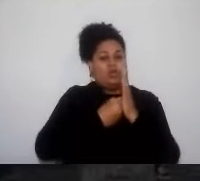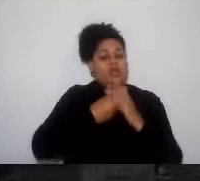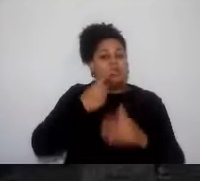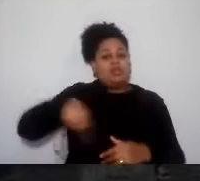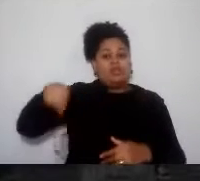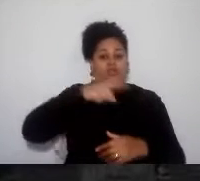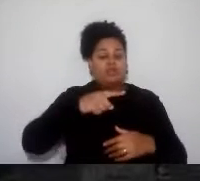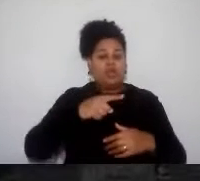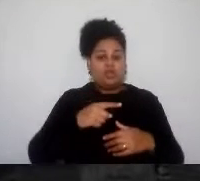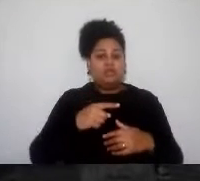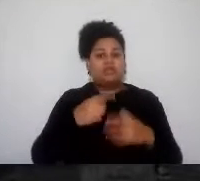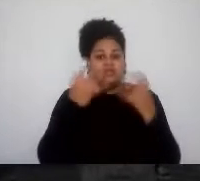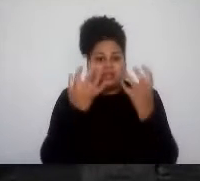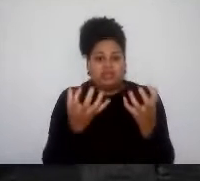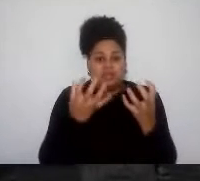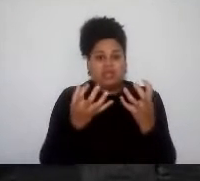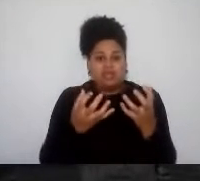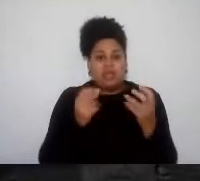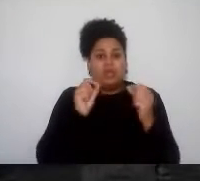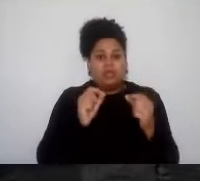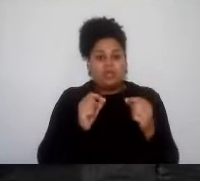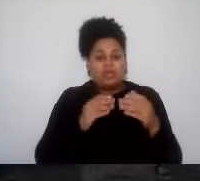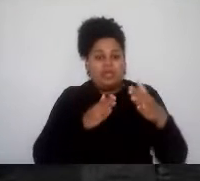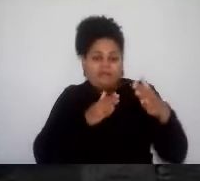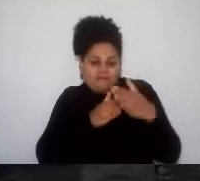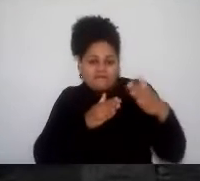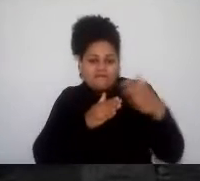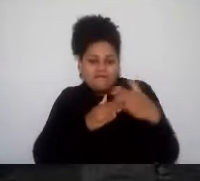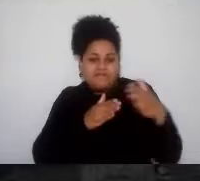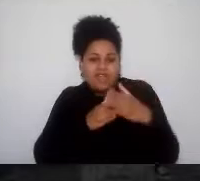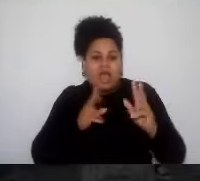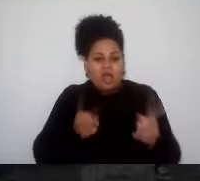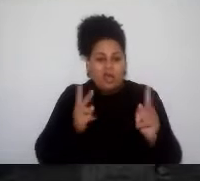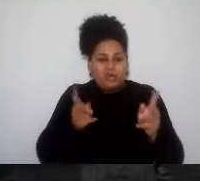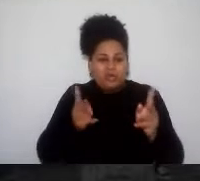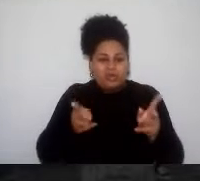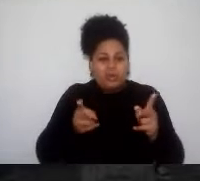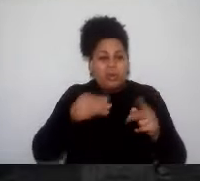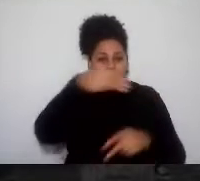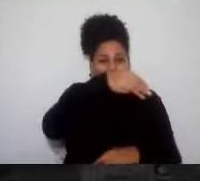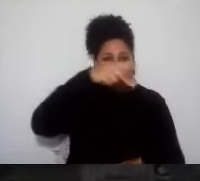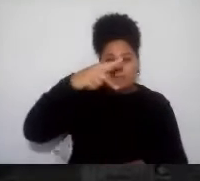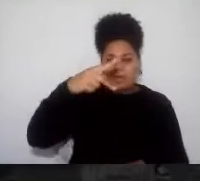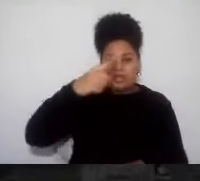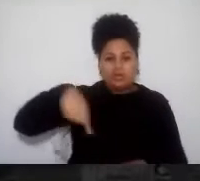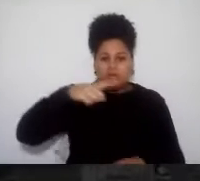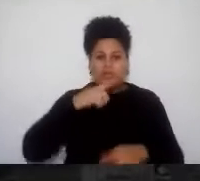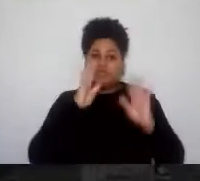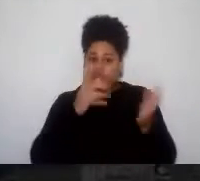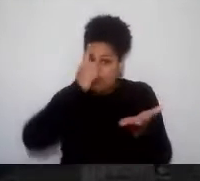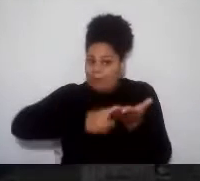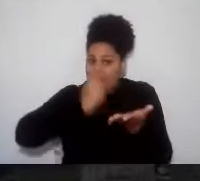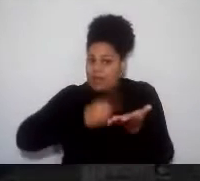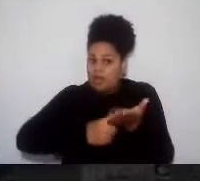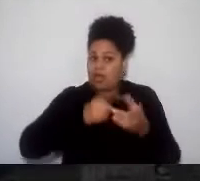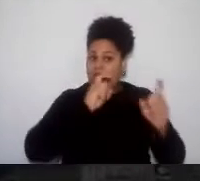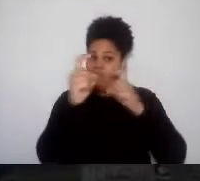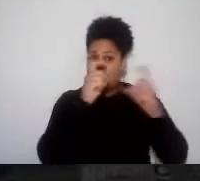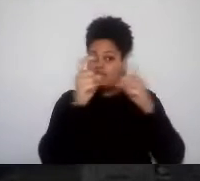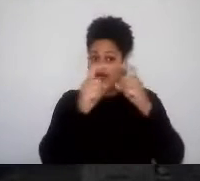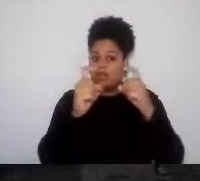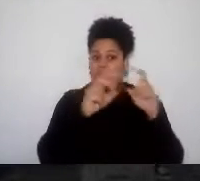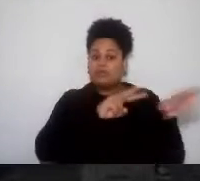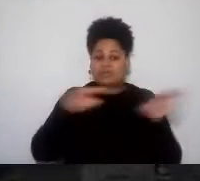essa continuidade dessa medida provisória. Tivemos hoje já, estamos marcando uma reunião para a semana que vem